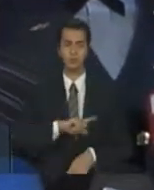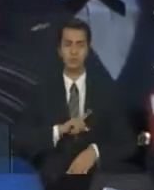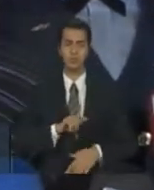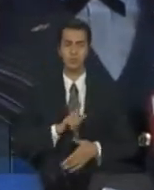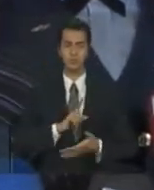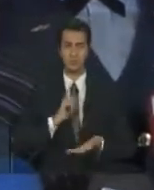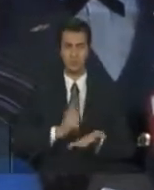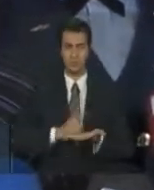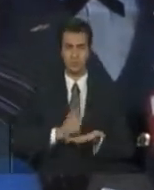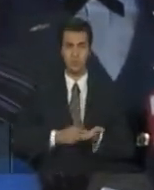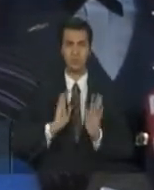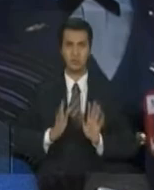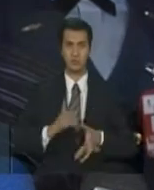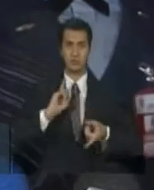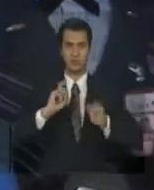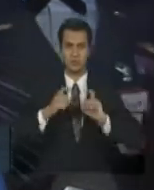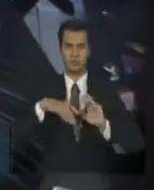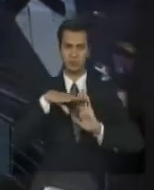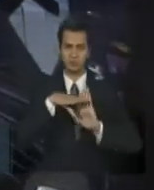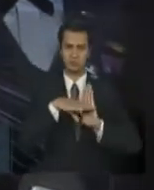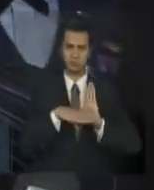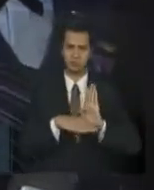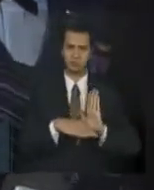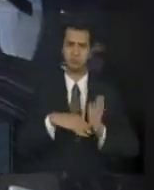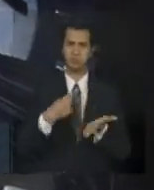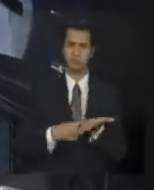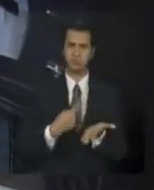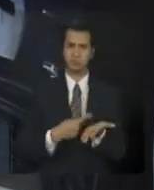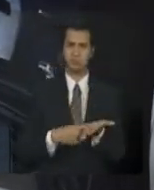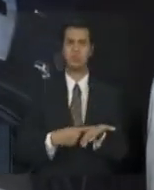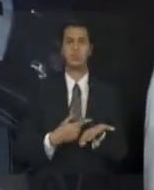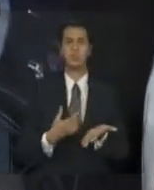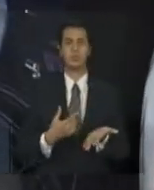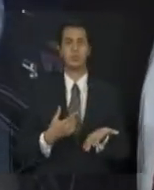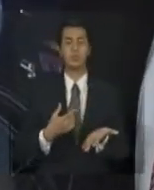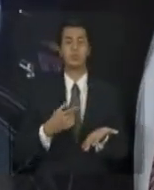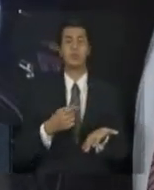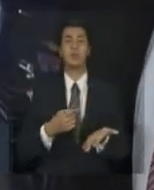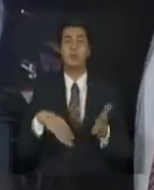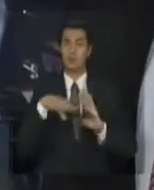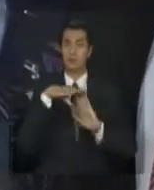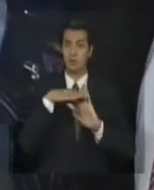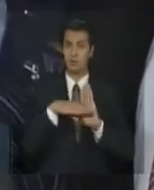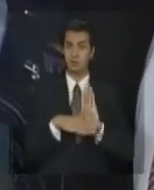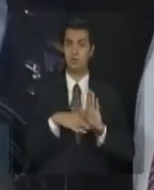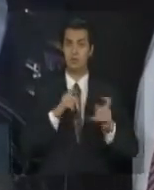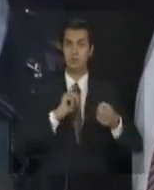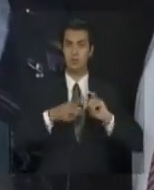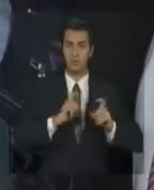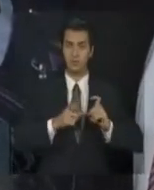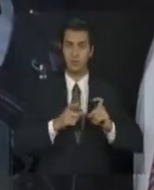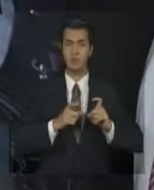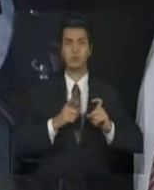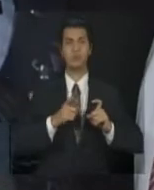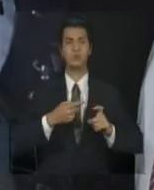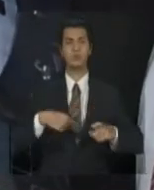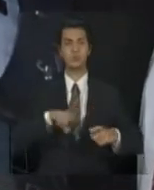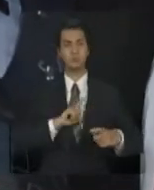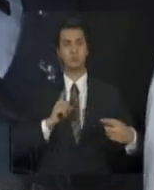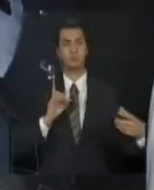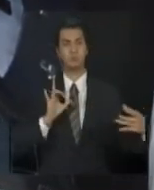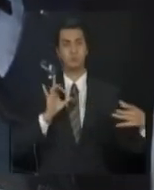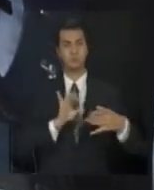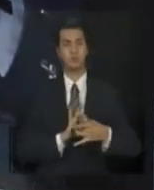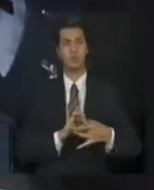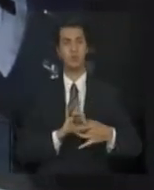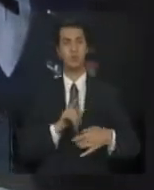reuniões agendadas e nessas reuniões, como vocês sabem, tem muitos empresários